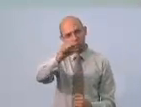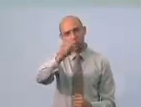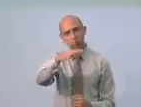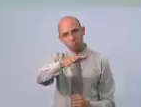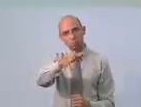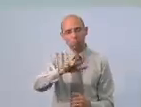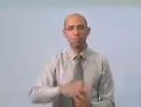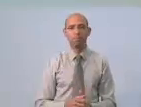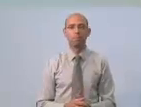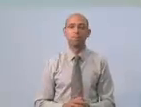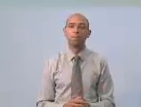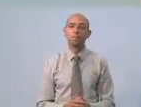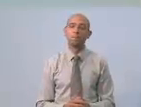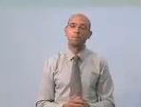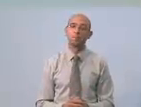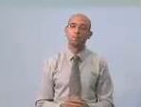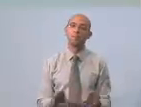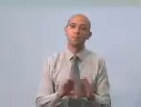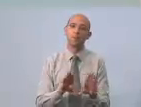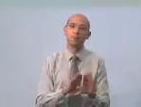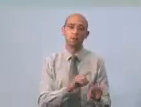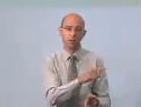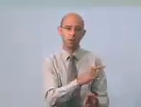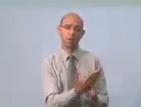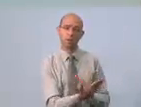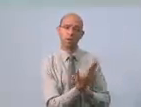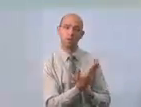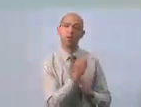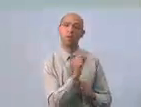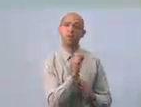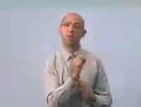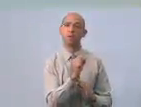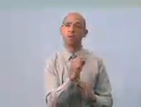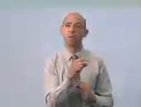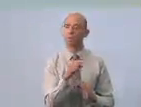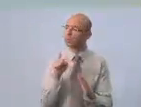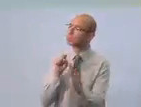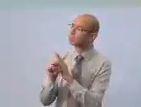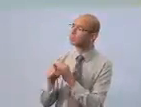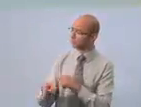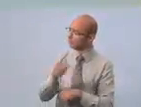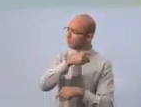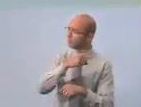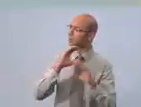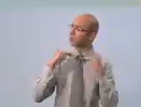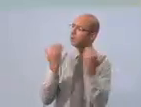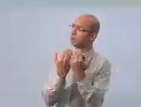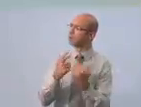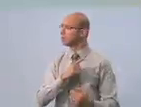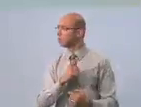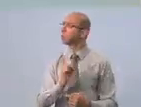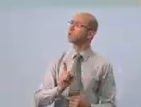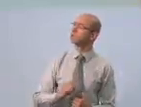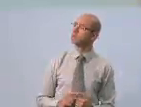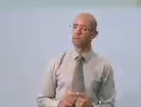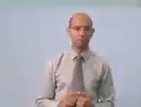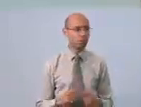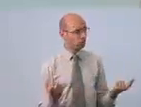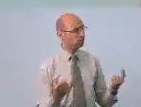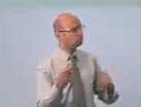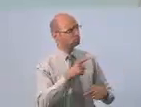E o meu assessor ainda falou, perguntou para mim, né, vamos para a Câmara, vai ter sessão? Eu falei, olha,